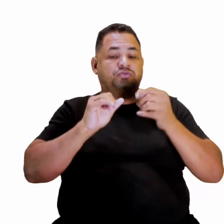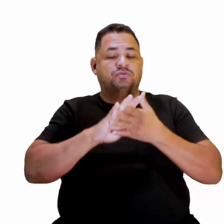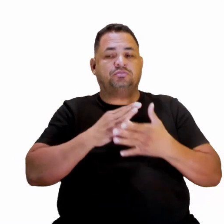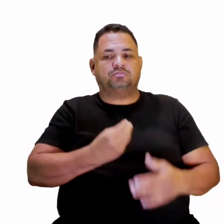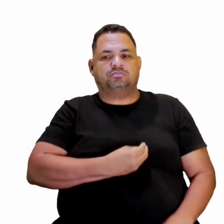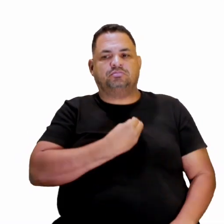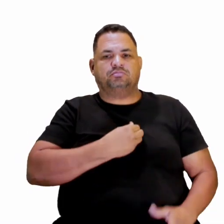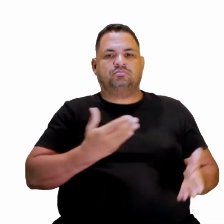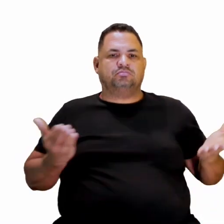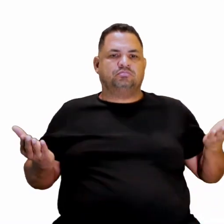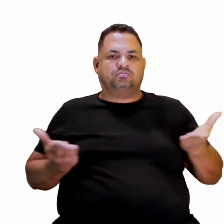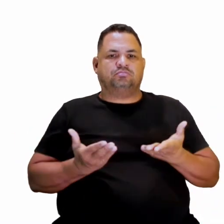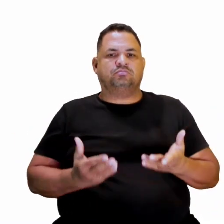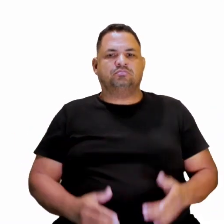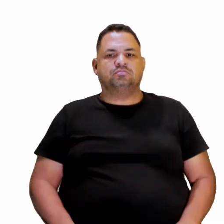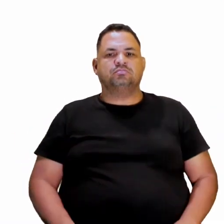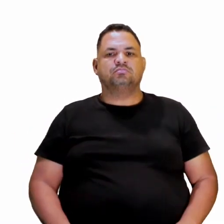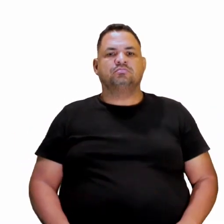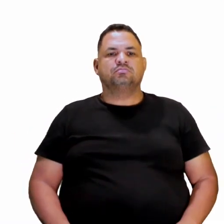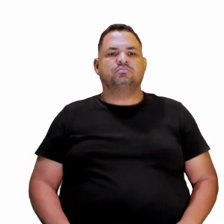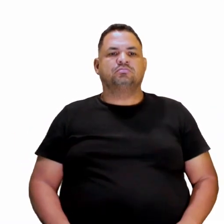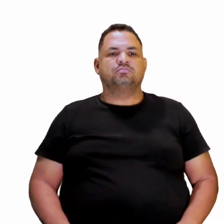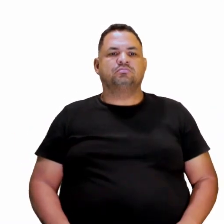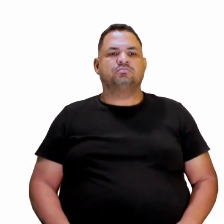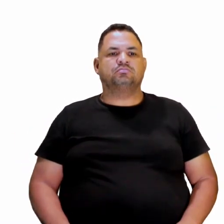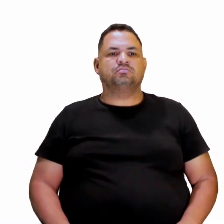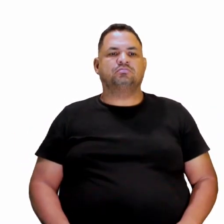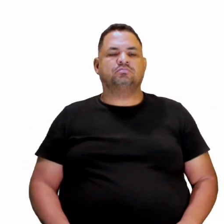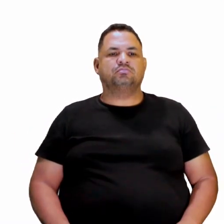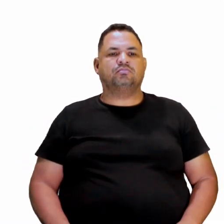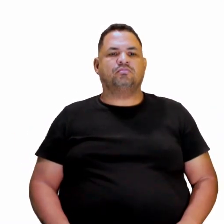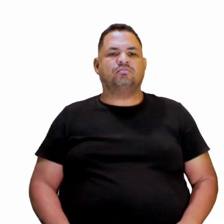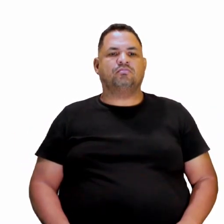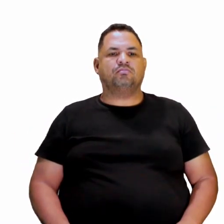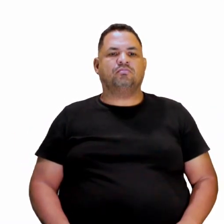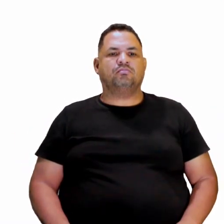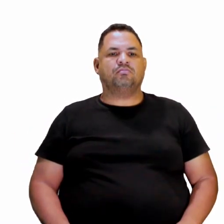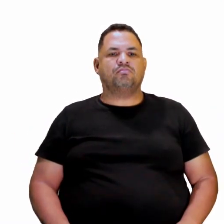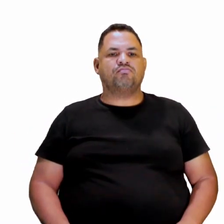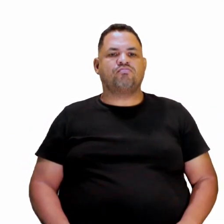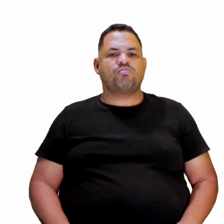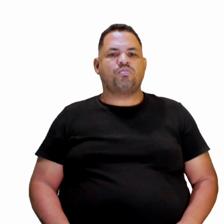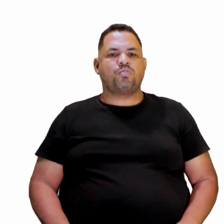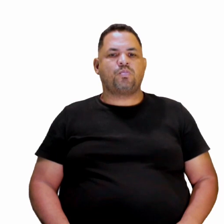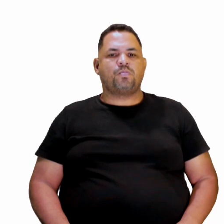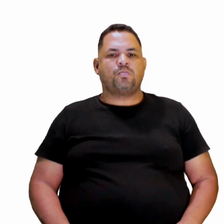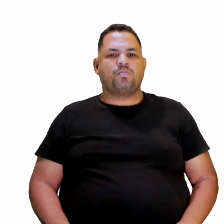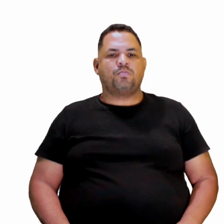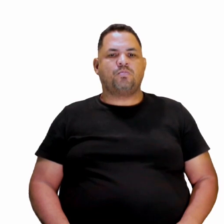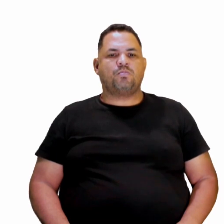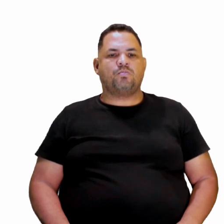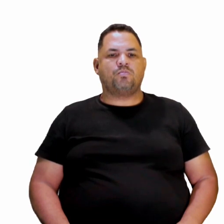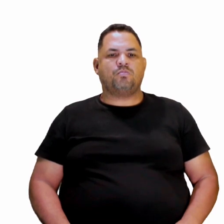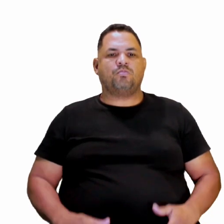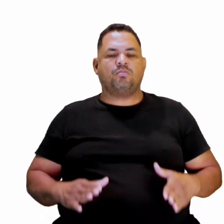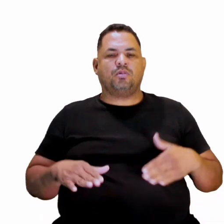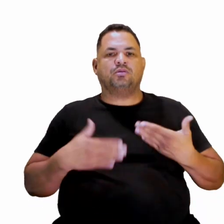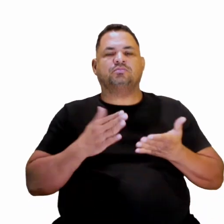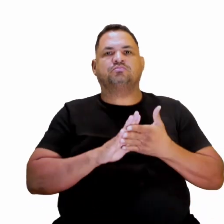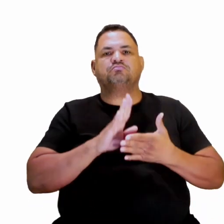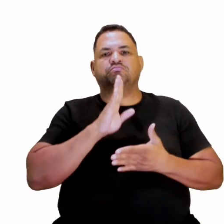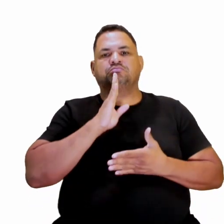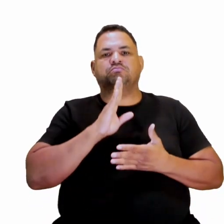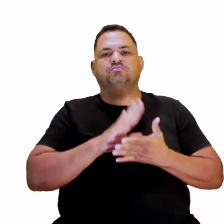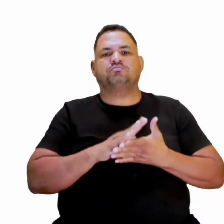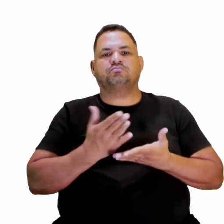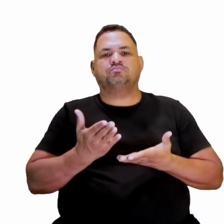hoje. How much knowledge I acquire each day. Ou seja, quanto conhecimento